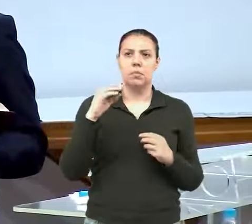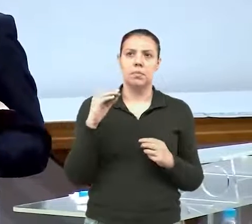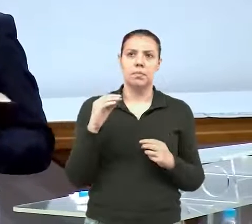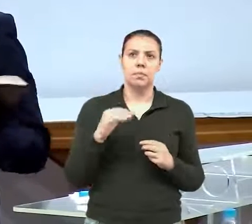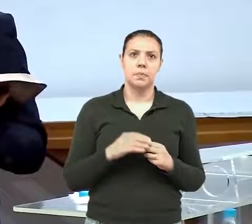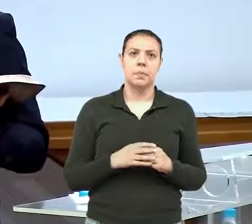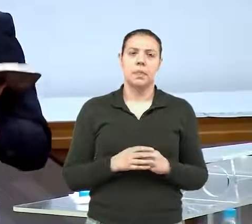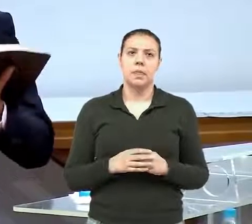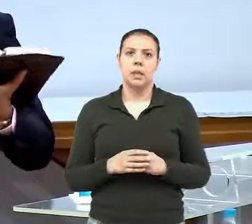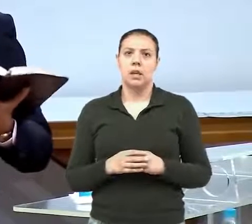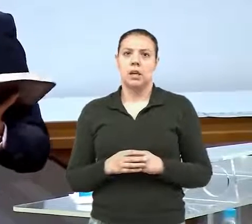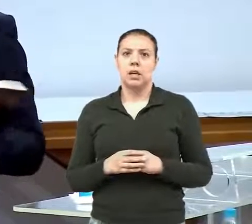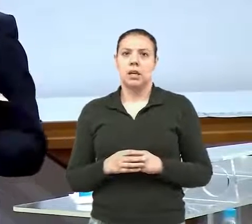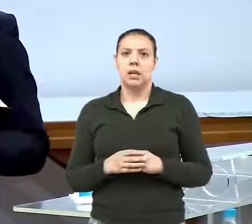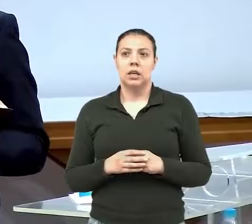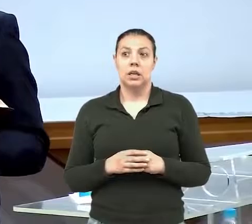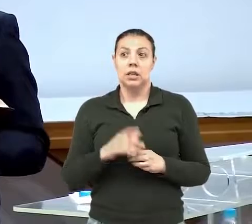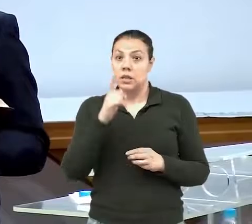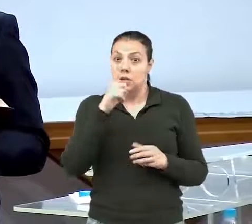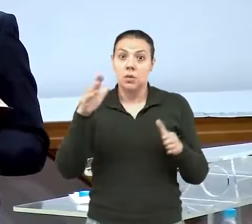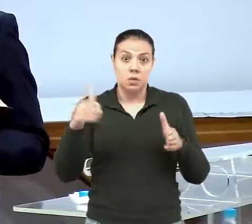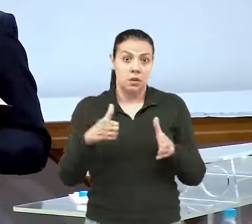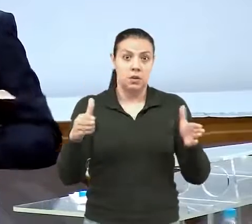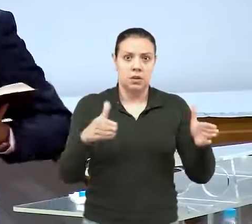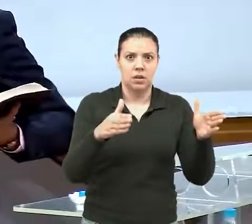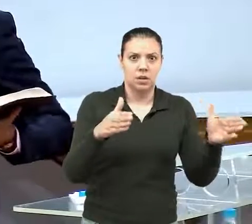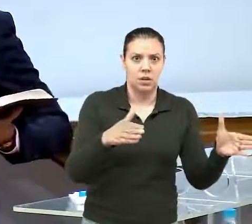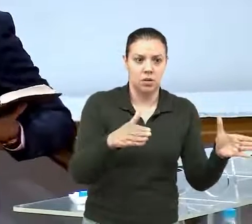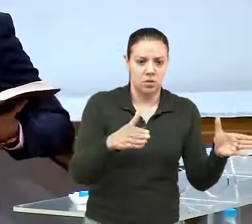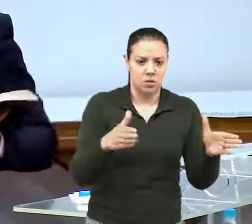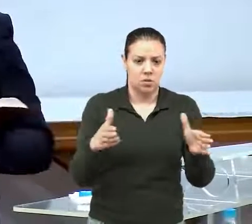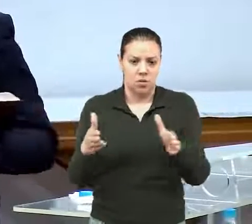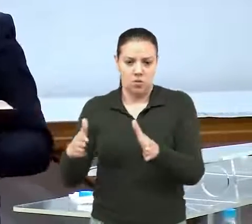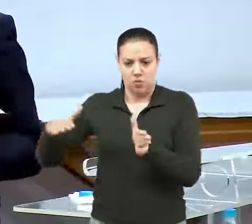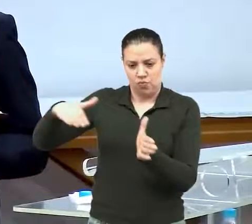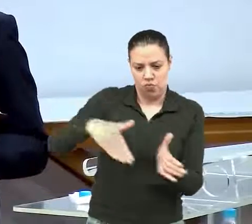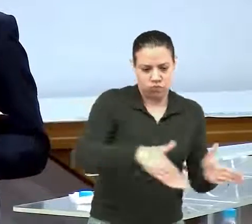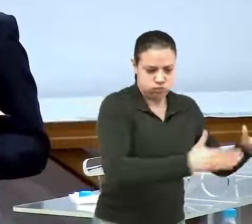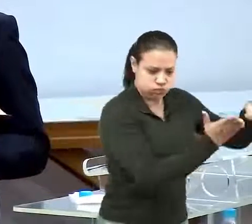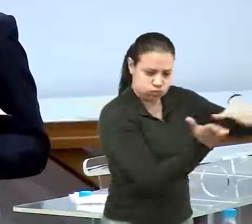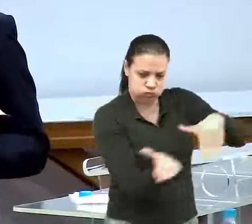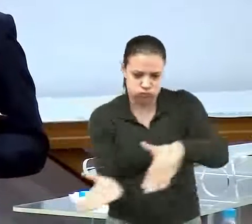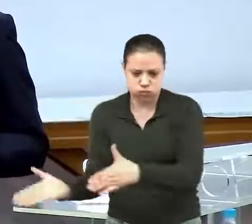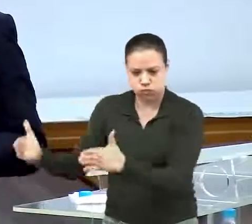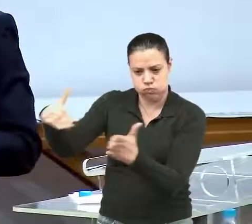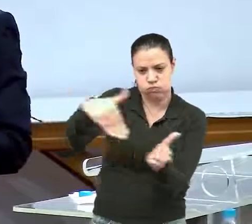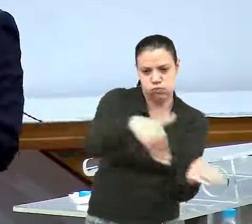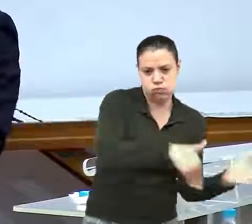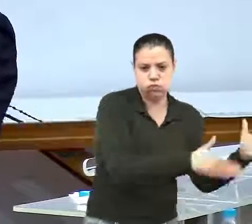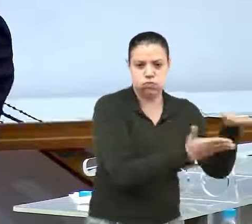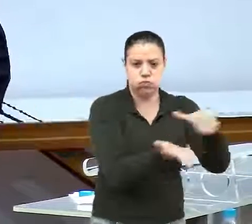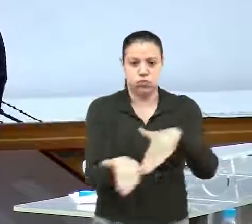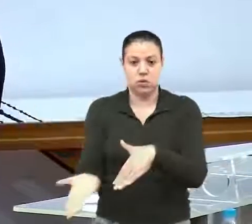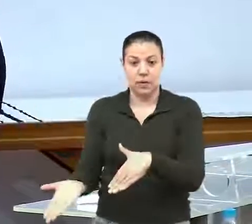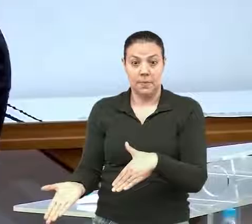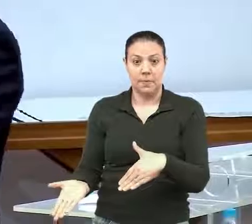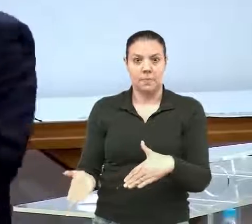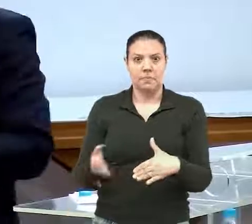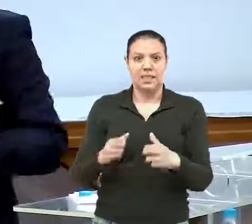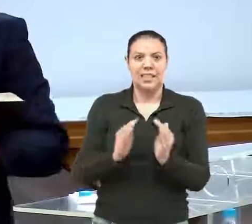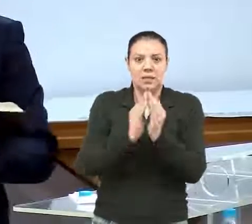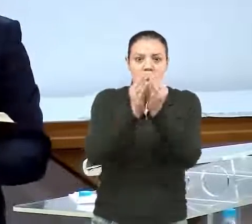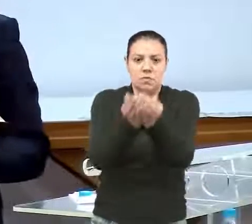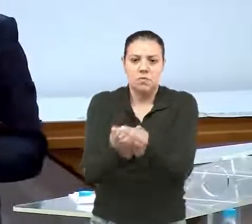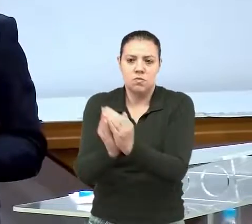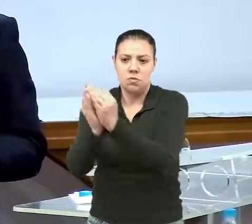Você sabe que um rio caudaloso, suas correntes são violentas, onde ele passa, ele vai